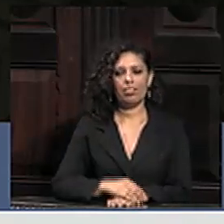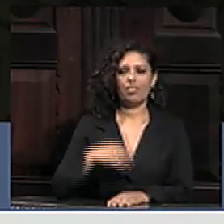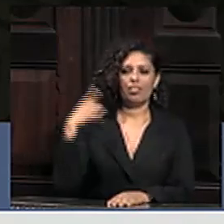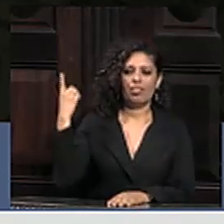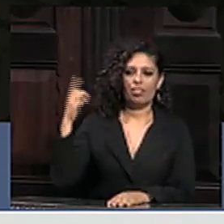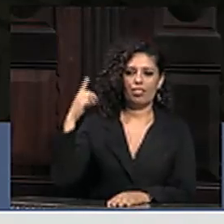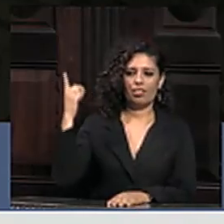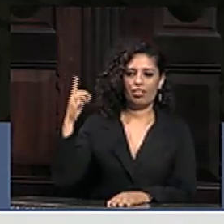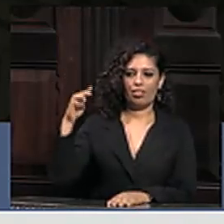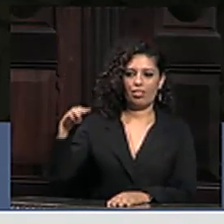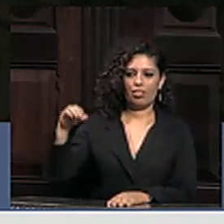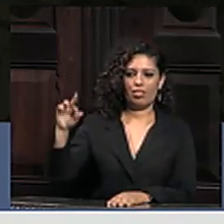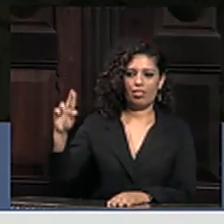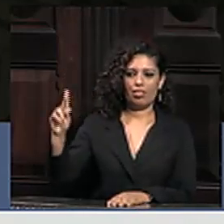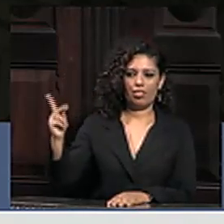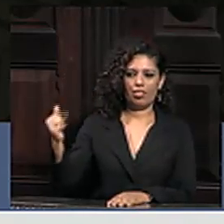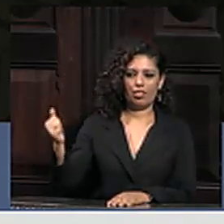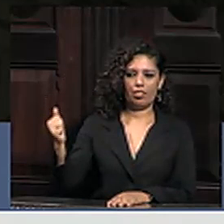Marta Rocha.